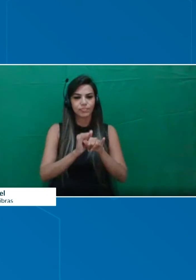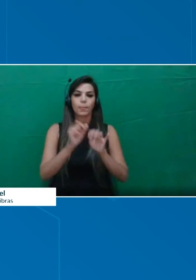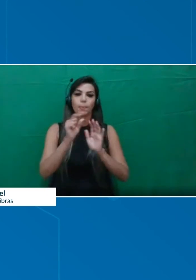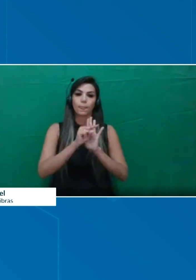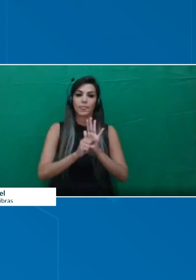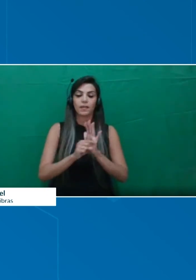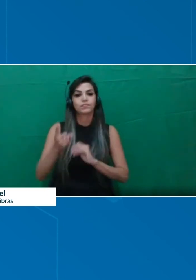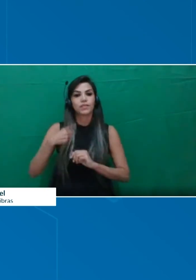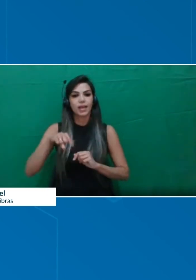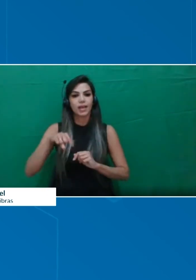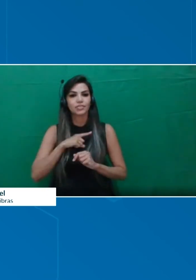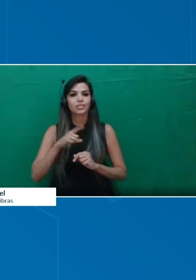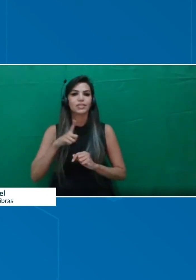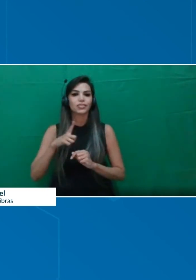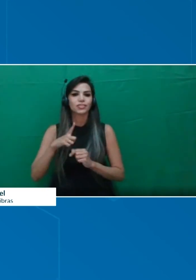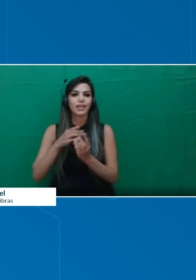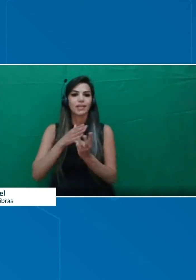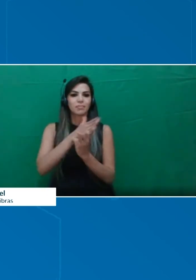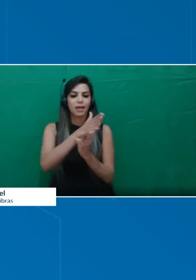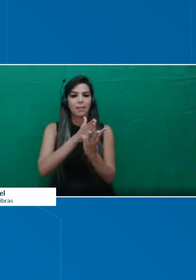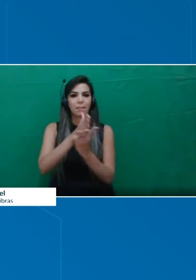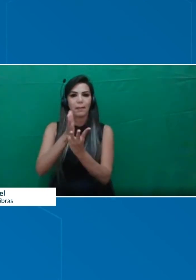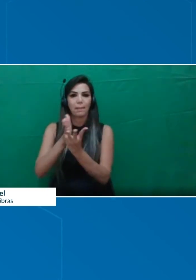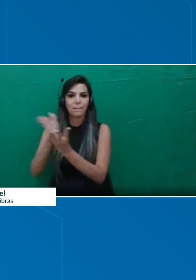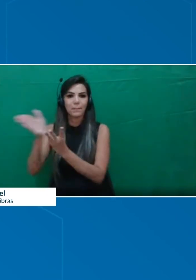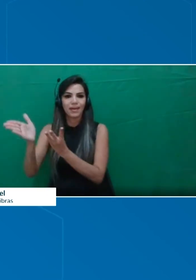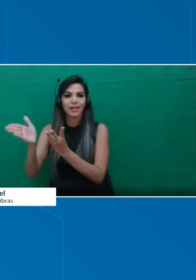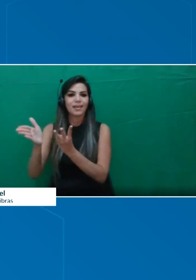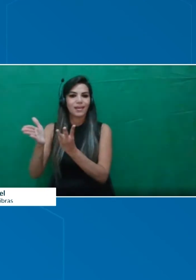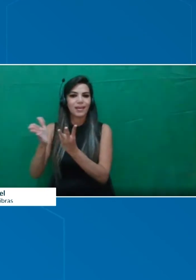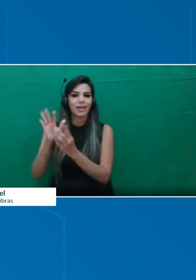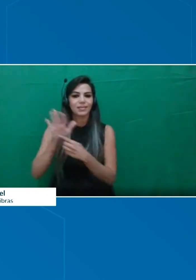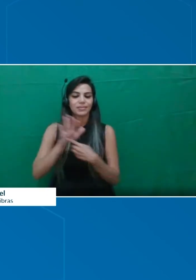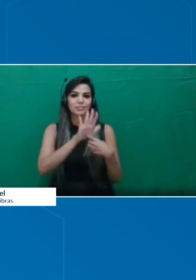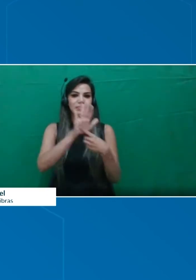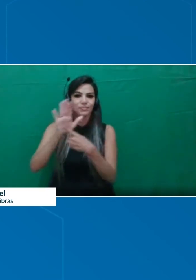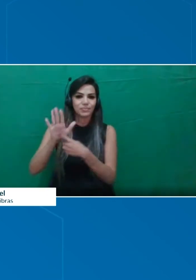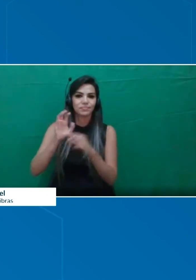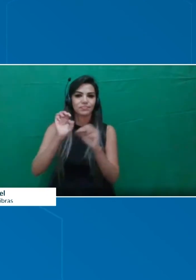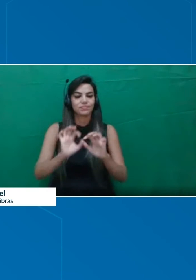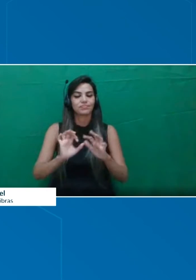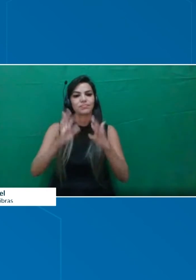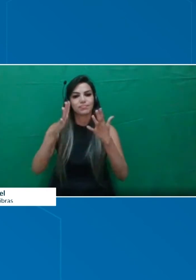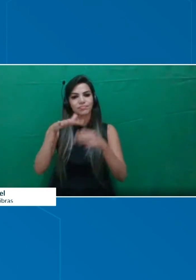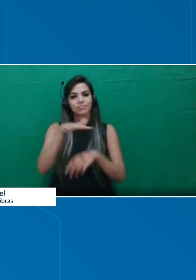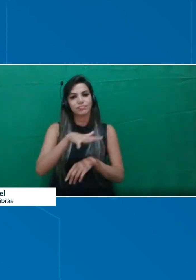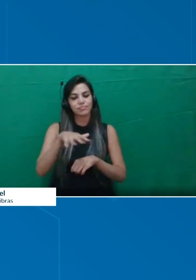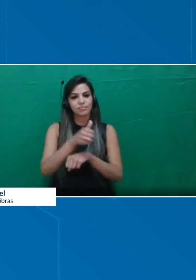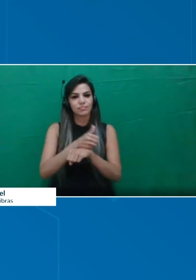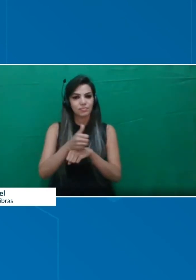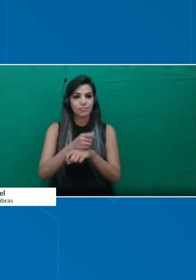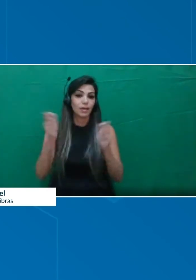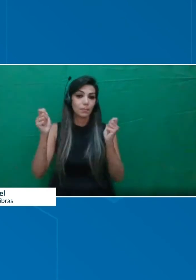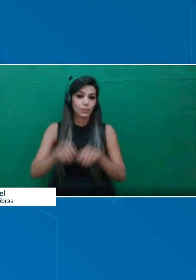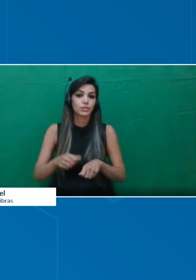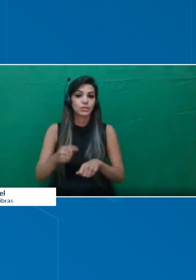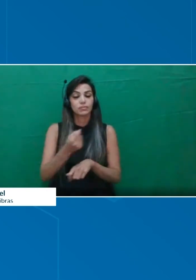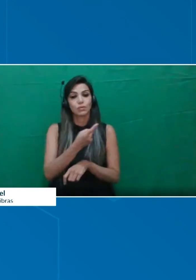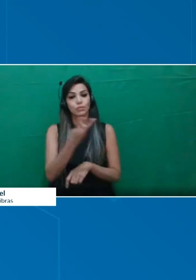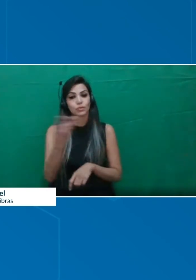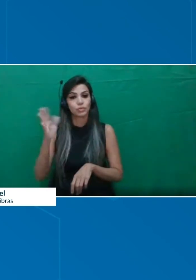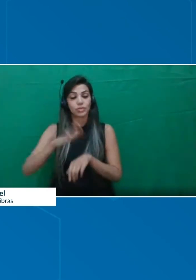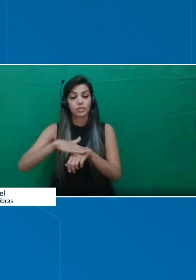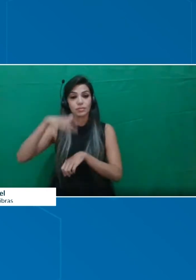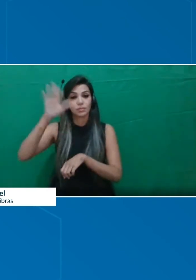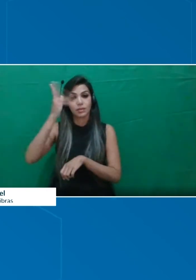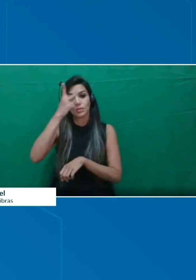diversificando os canais de comunicação para abrir aí uma possibilidade mais democrática de acesso desses estudantes e dessas escolas para acompanhar